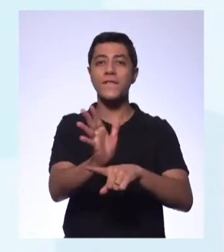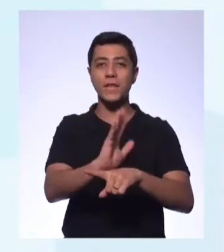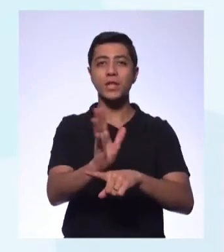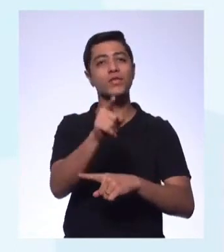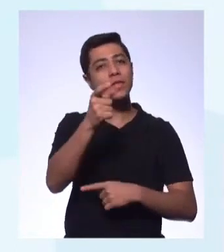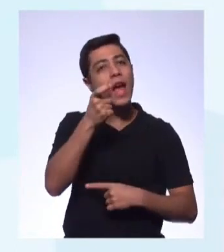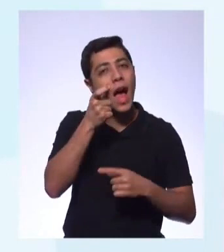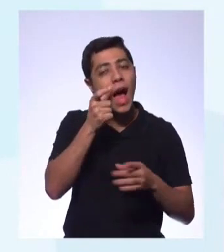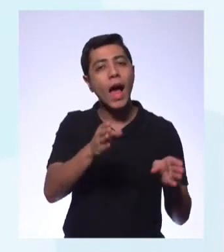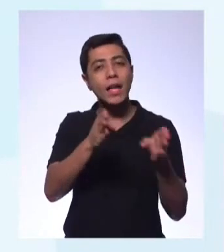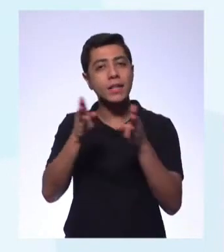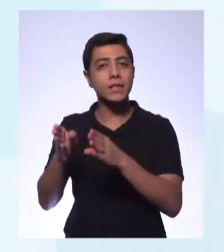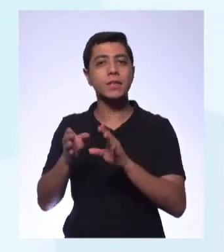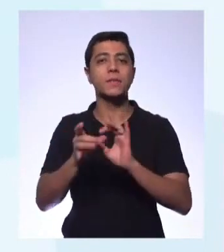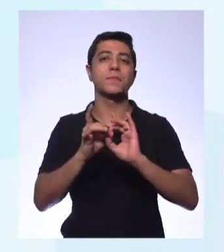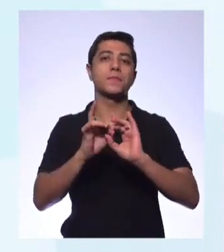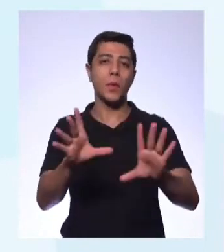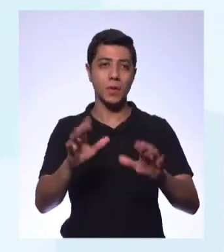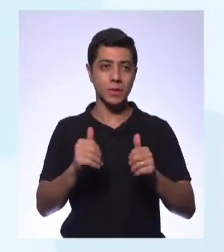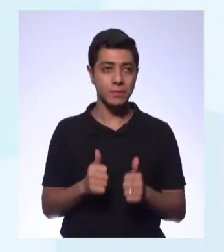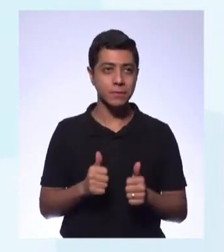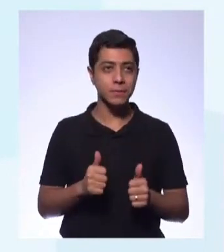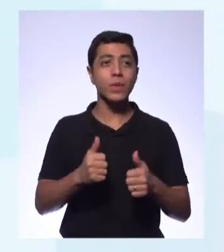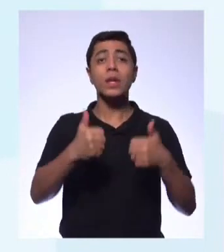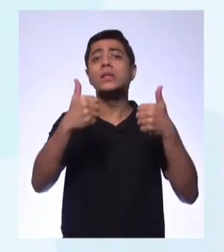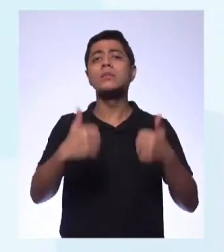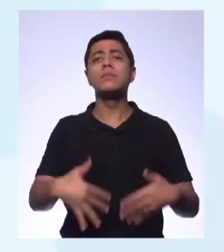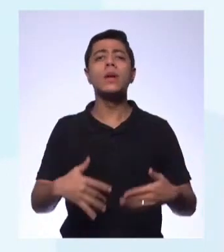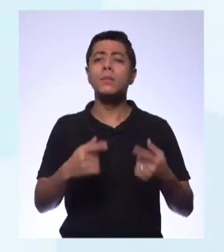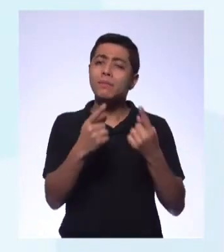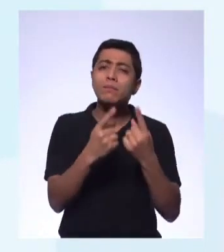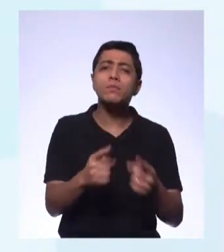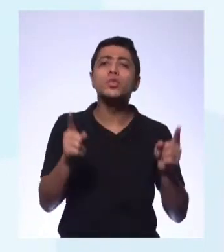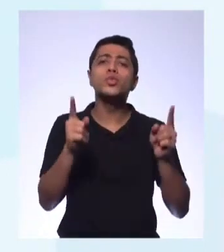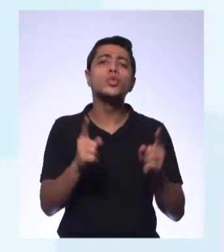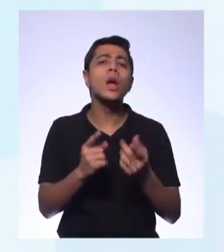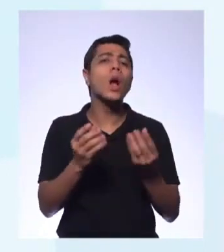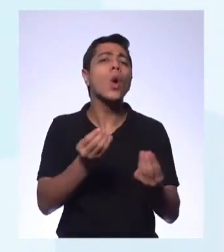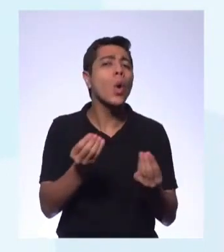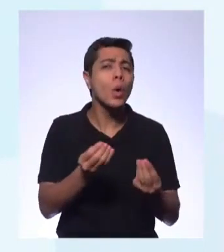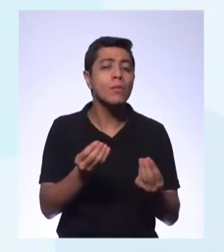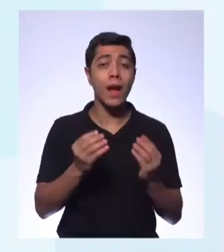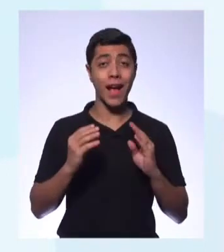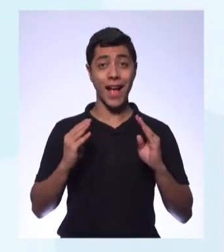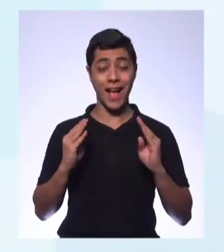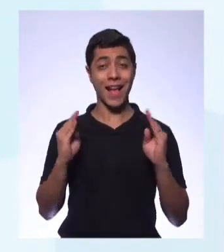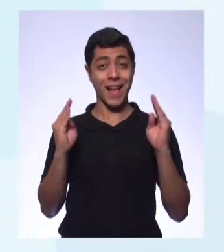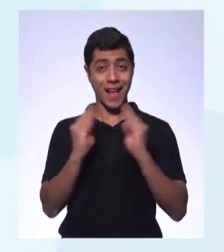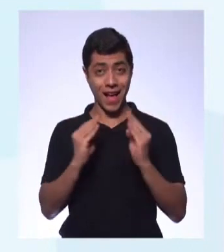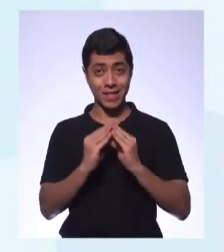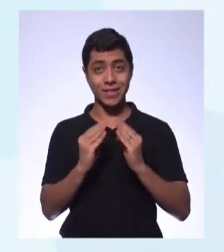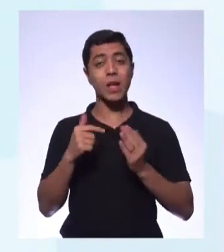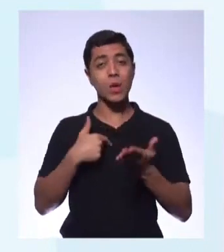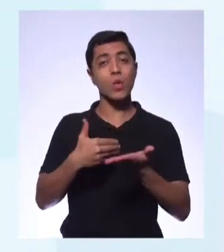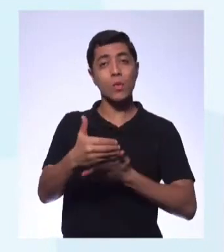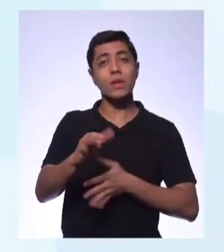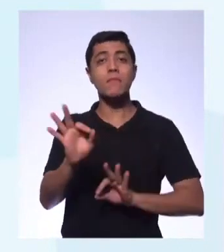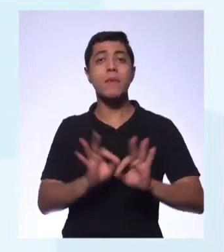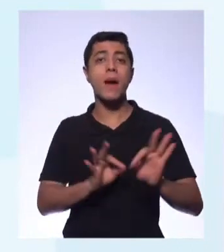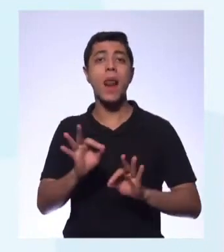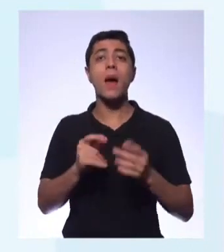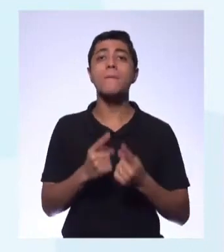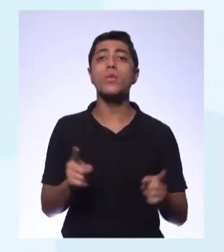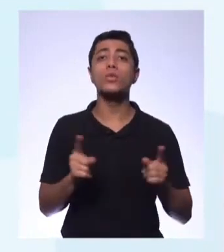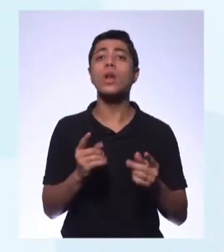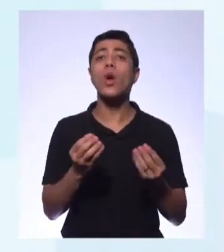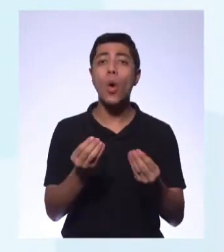YouTube. Vocês têm aí a parte do que é produção musical, como começar a gravar em casa, como usar o Audacity, né, que é um programa